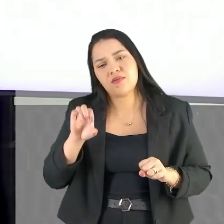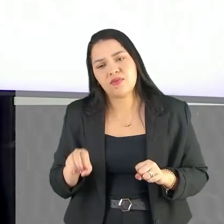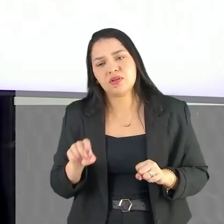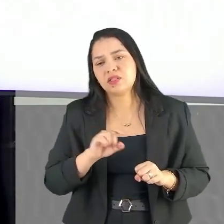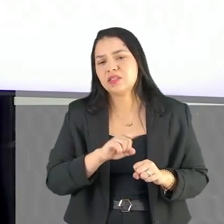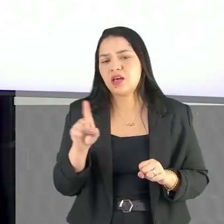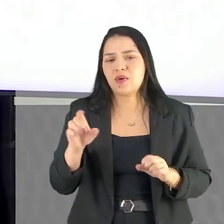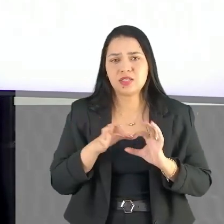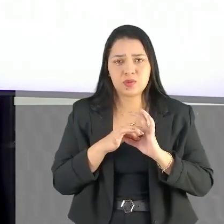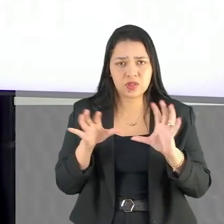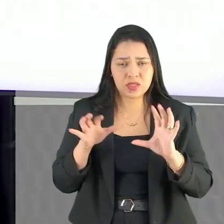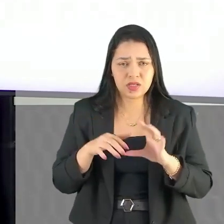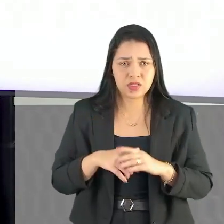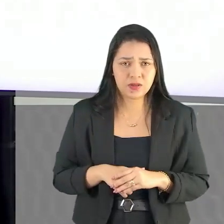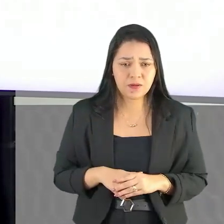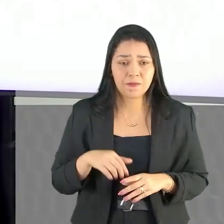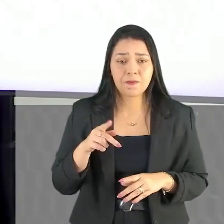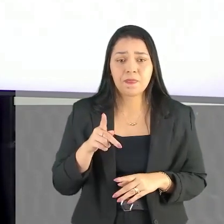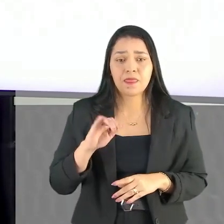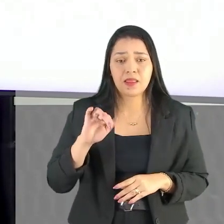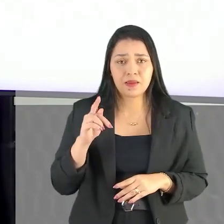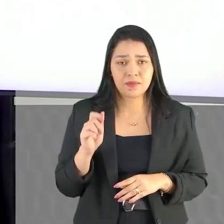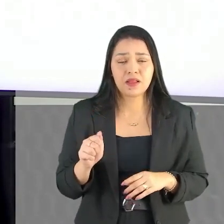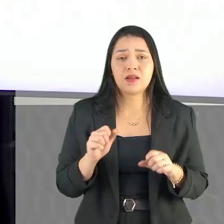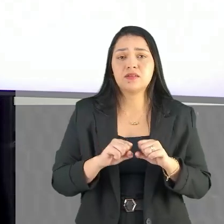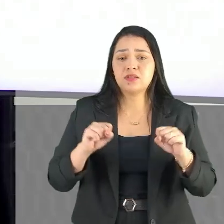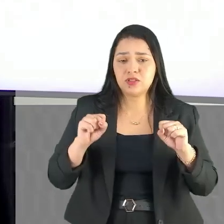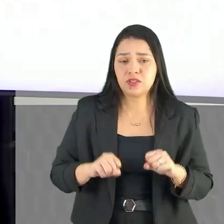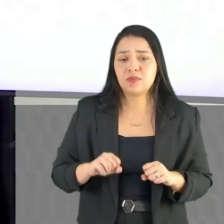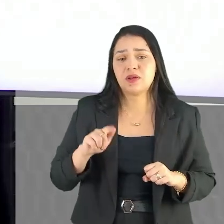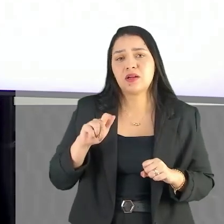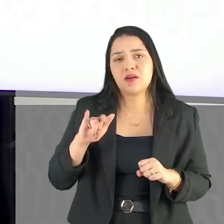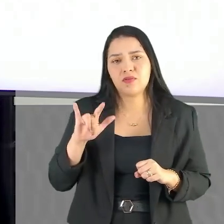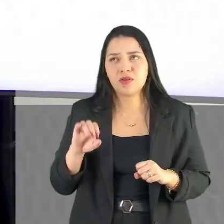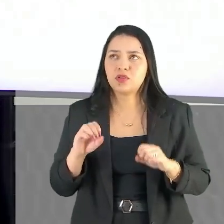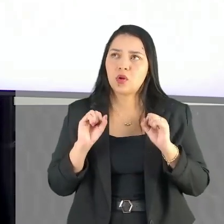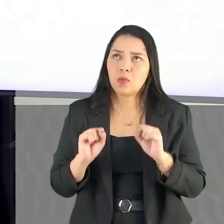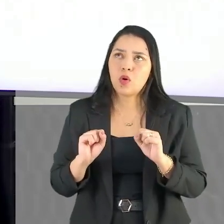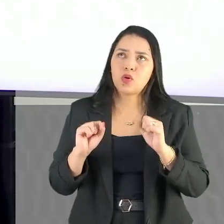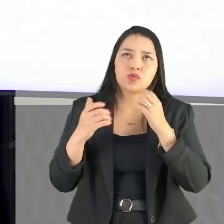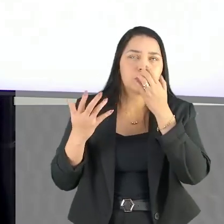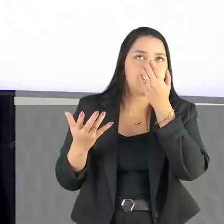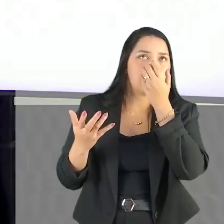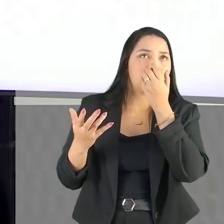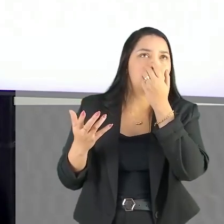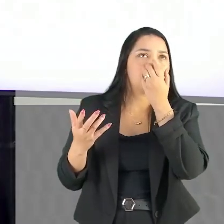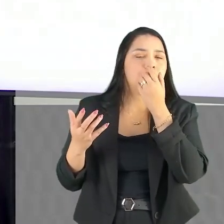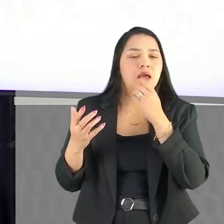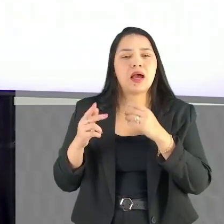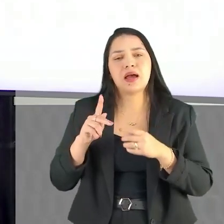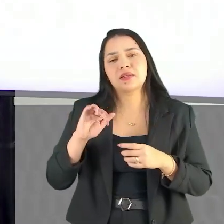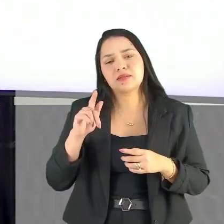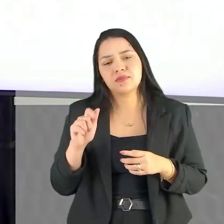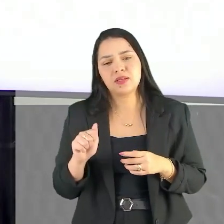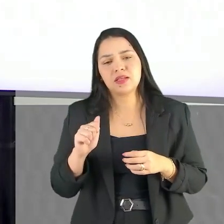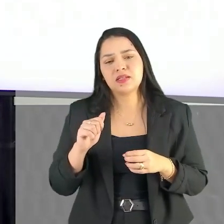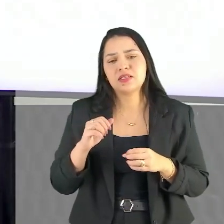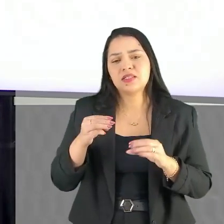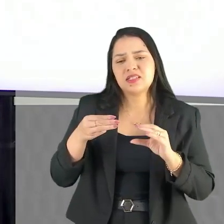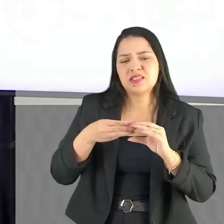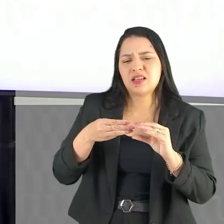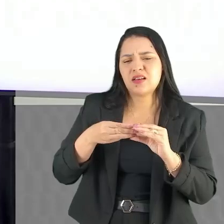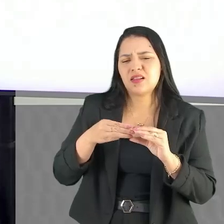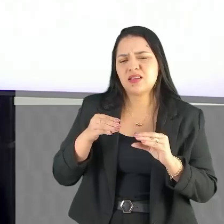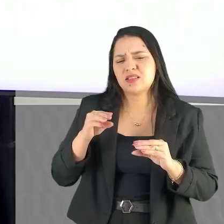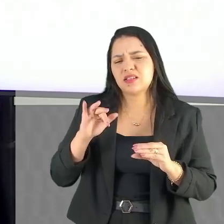não é espontâneo, a pilha é um sistema galvânico, tá? Então, eu posso chamar as pilhas de células galvânicas,